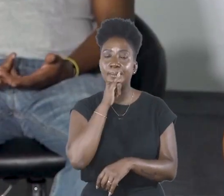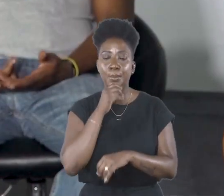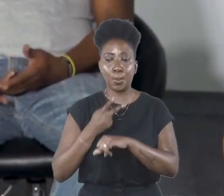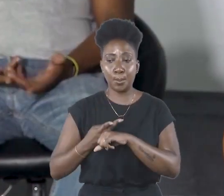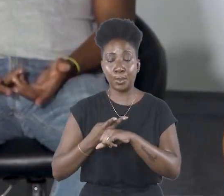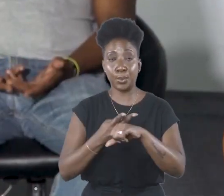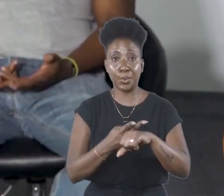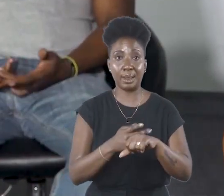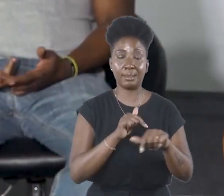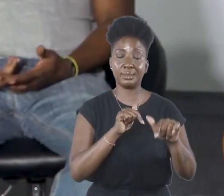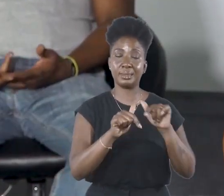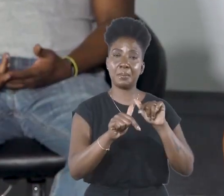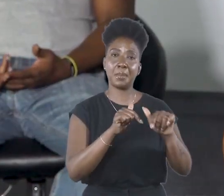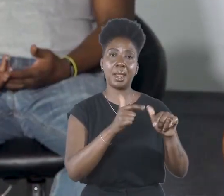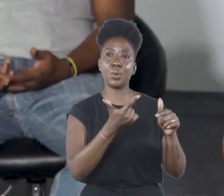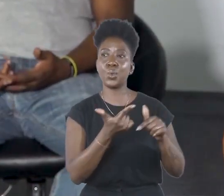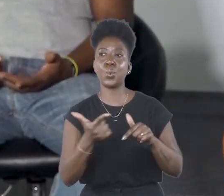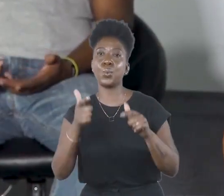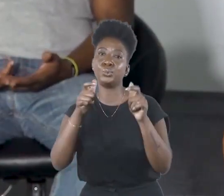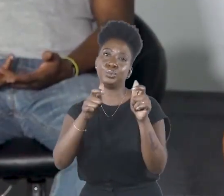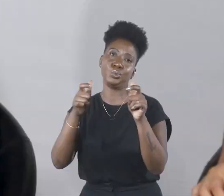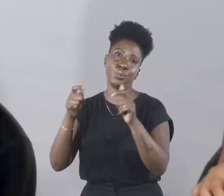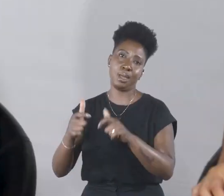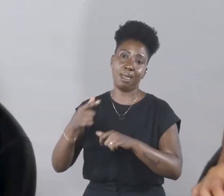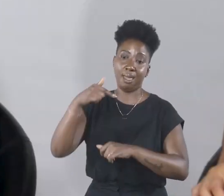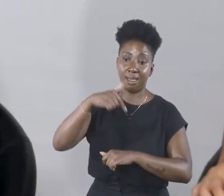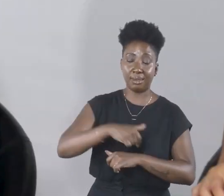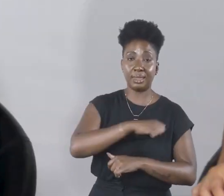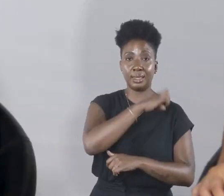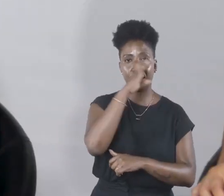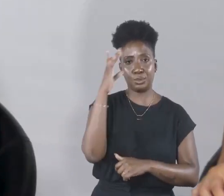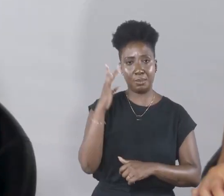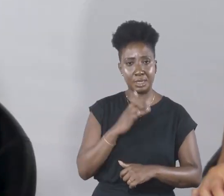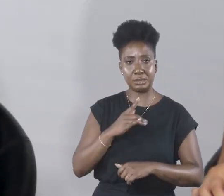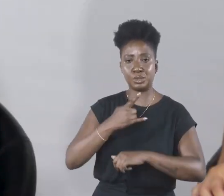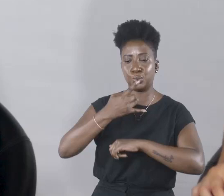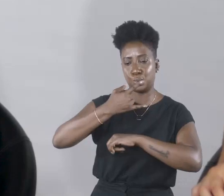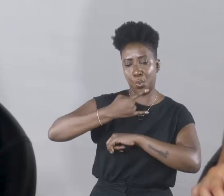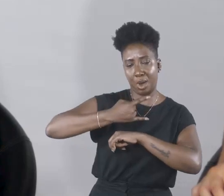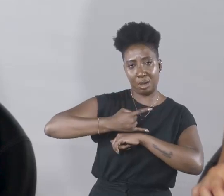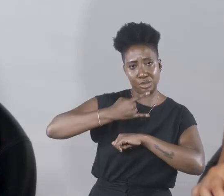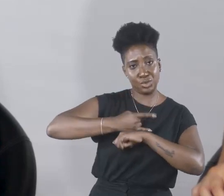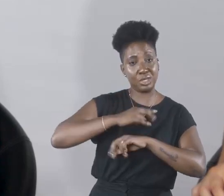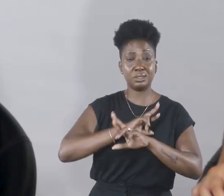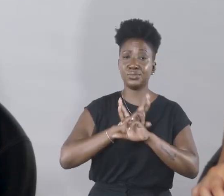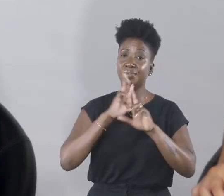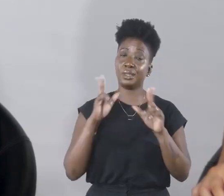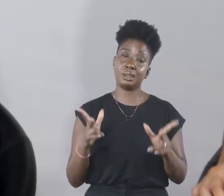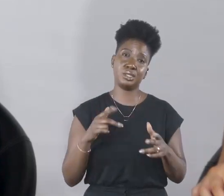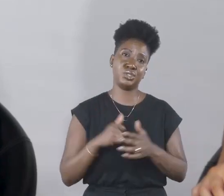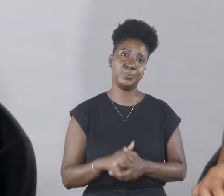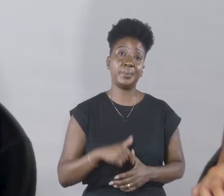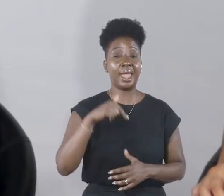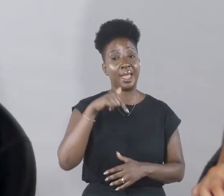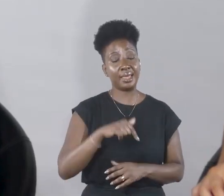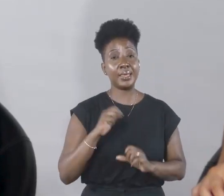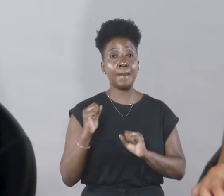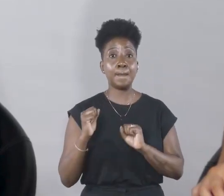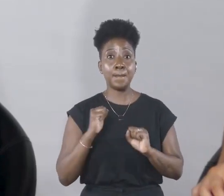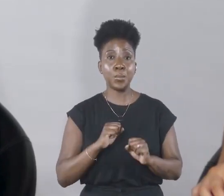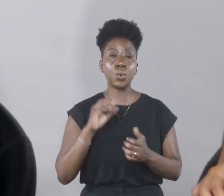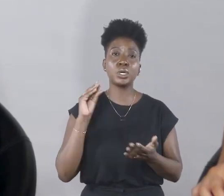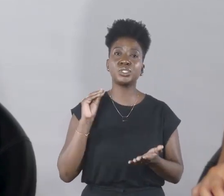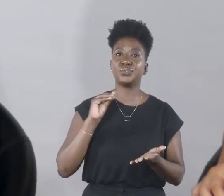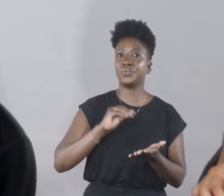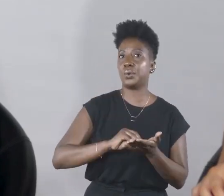emprego aqui no Brasil é diferente do se você está querendo um emprego no Haiti. Aqui no Brasil, às vezes você pode